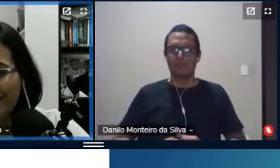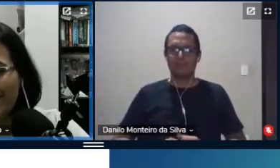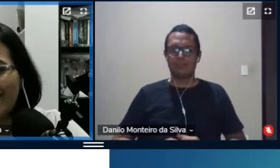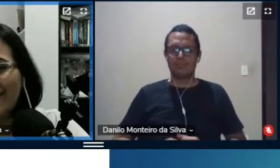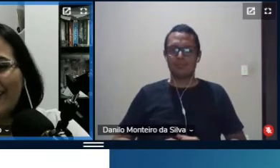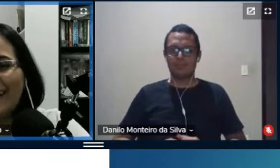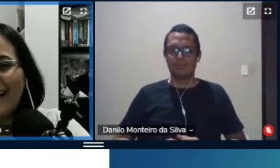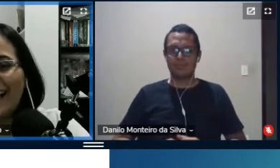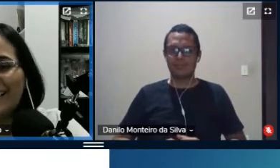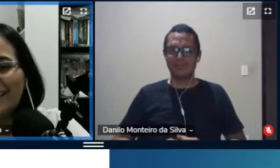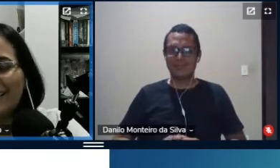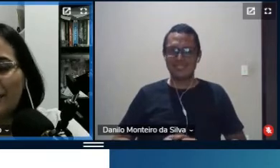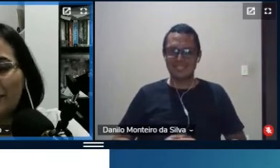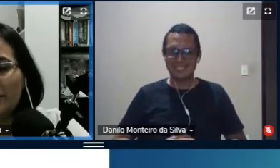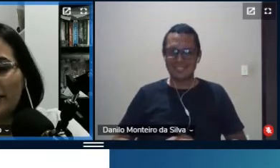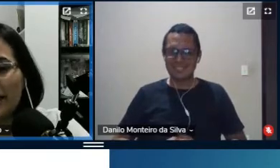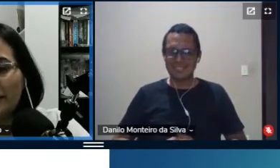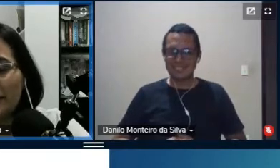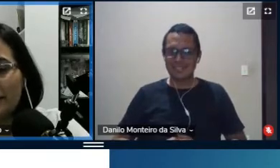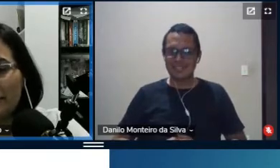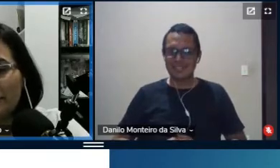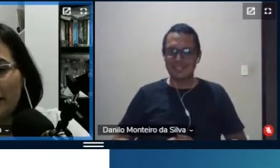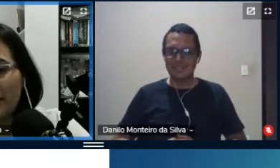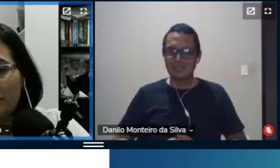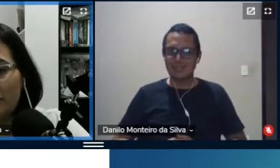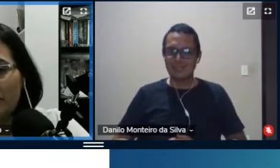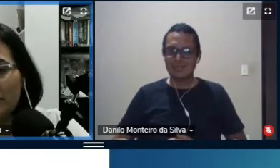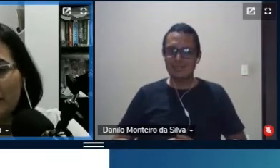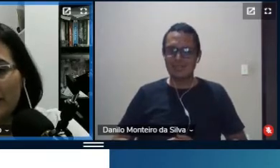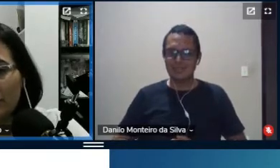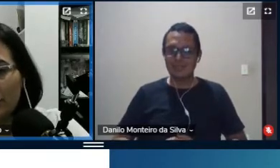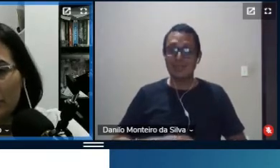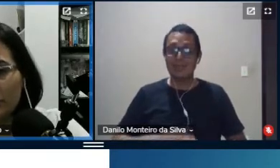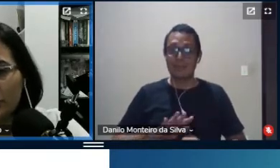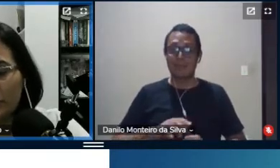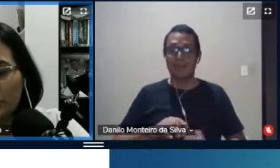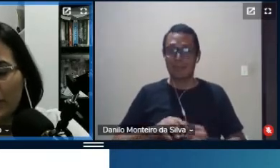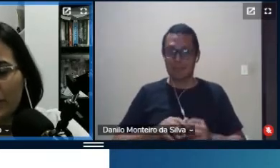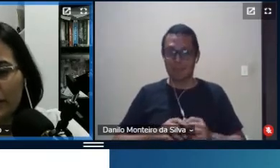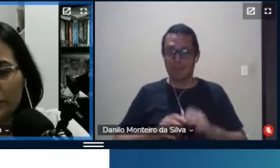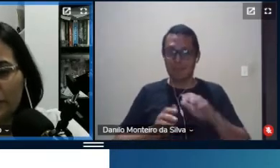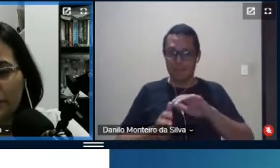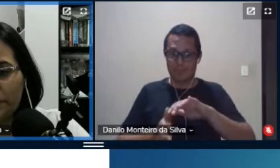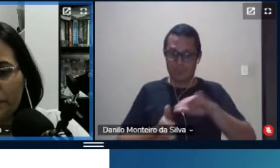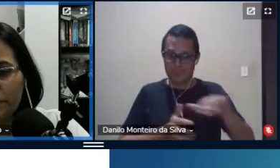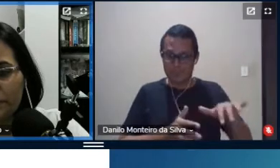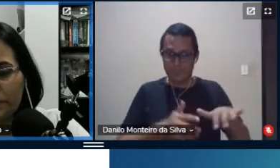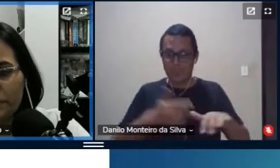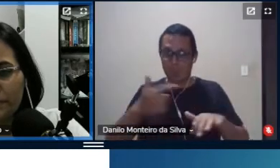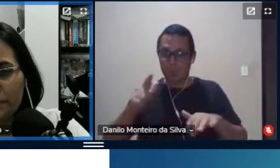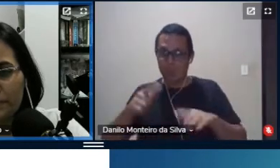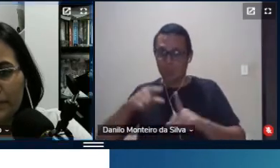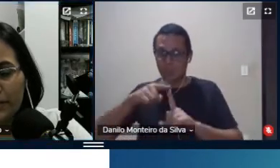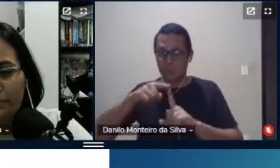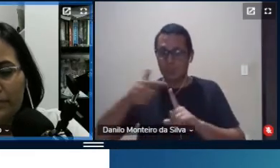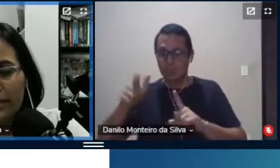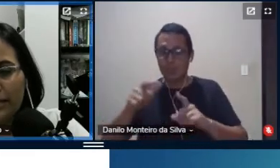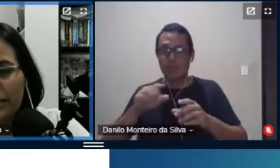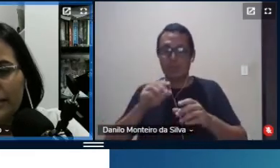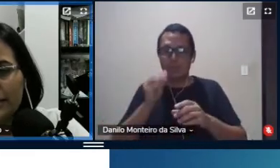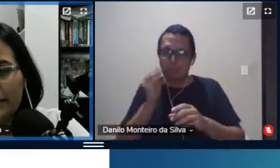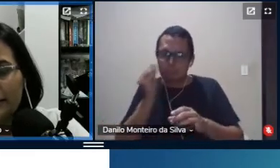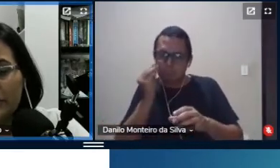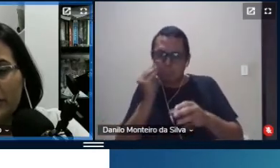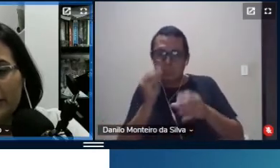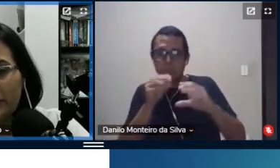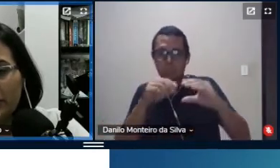cadê? A gente tem os ensaios que são feitos dentro do volume do material, tá?